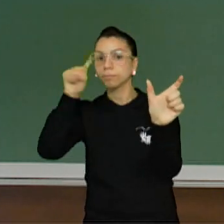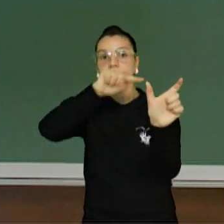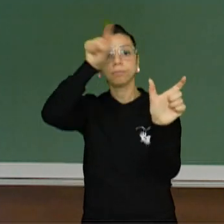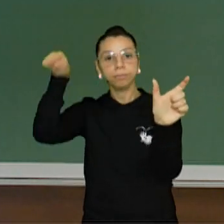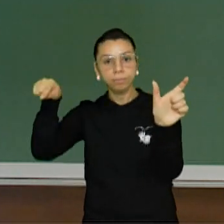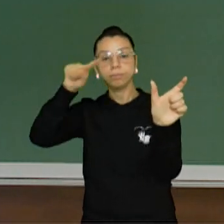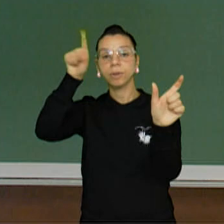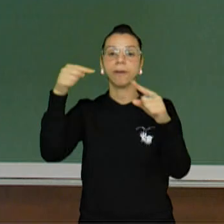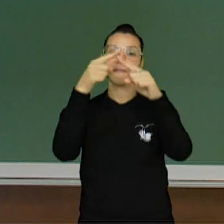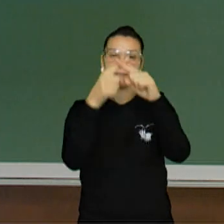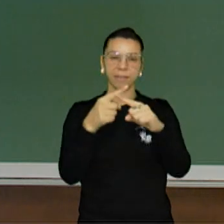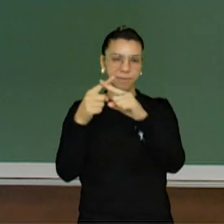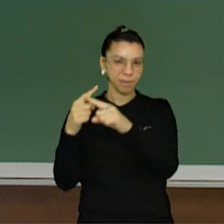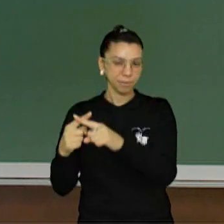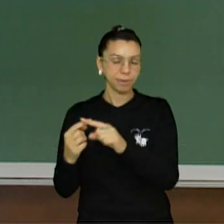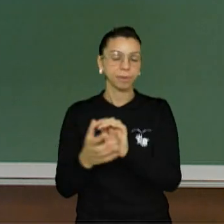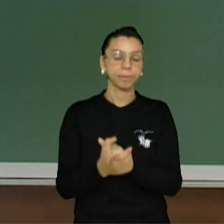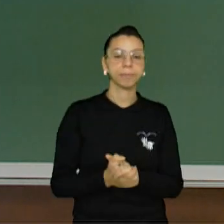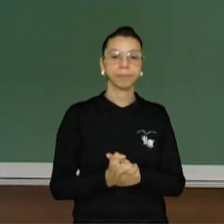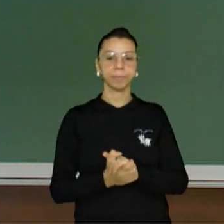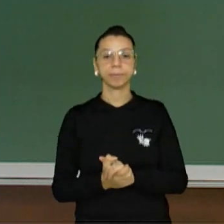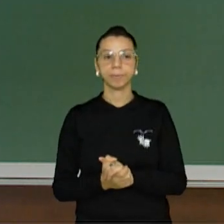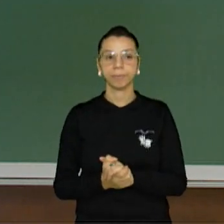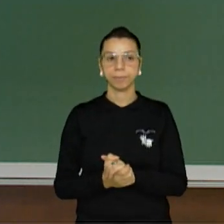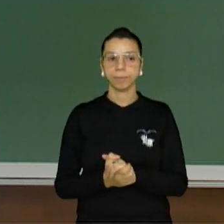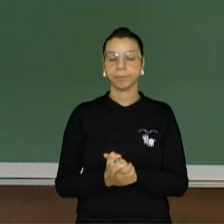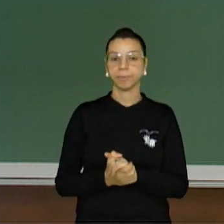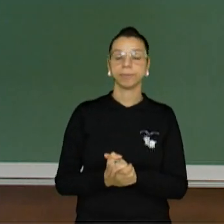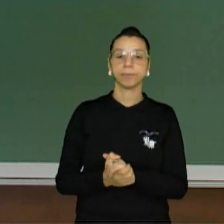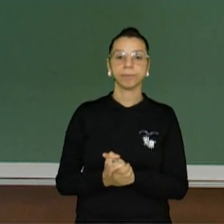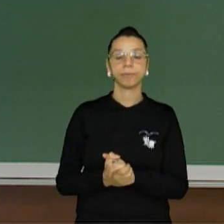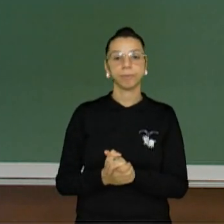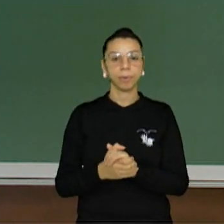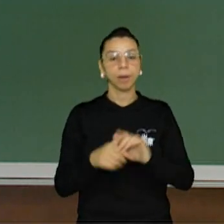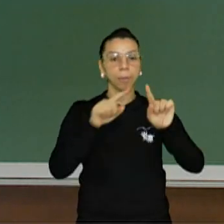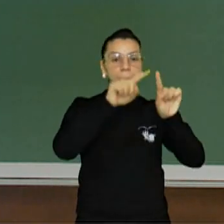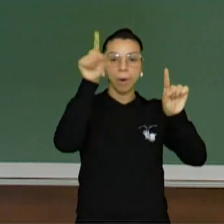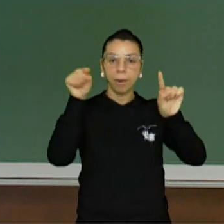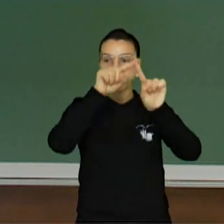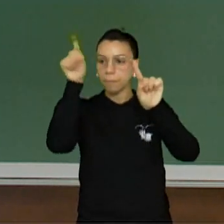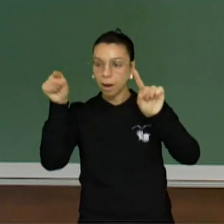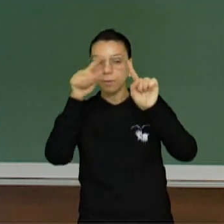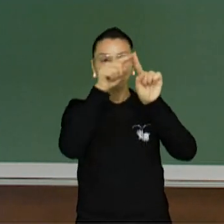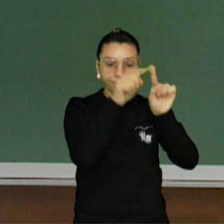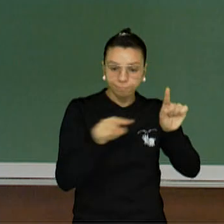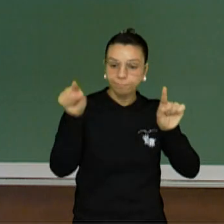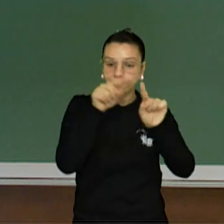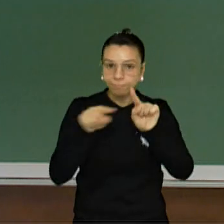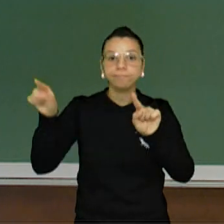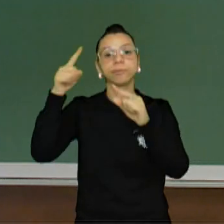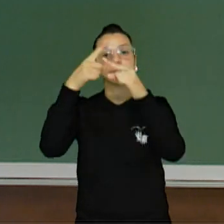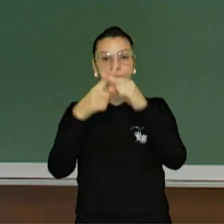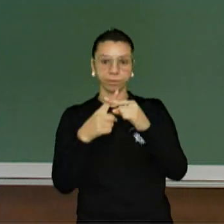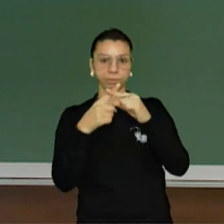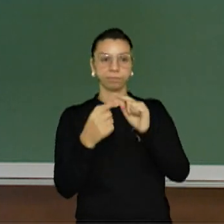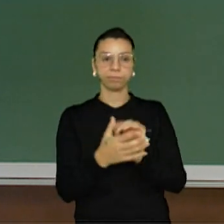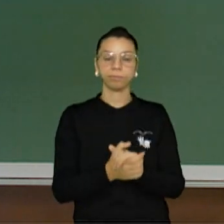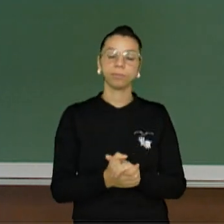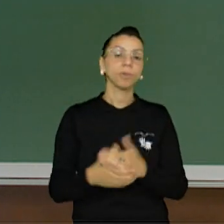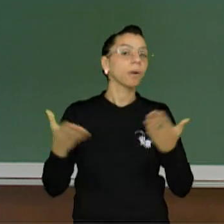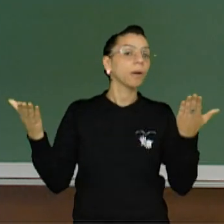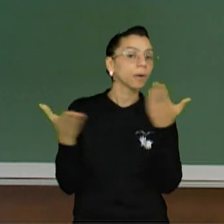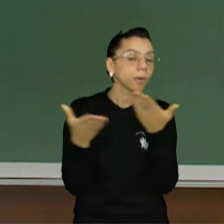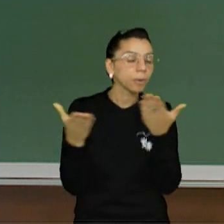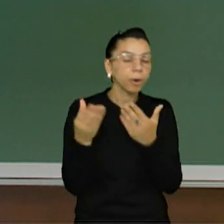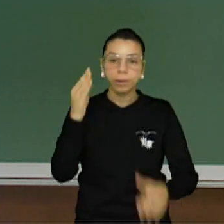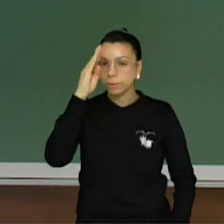A. A vezes 1, A positivo. E A vezes A ao quadrado. A Pro fez o que aqui, ó? Já